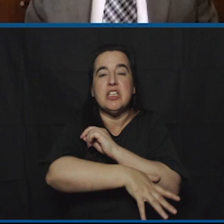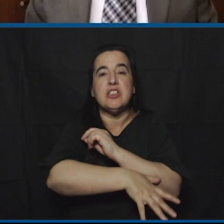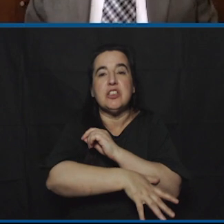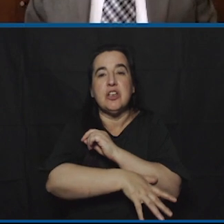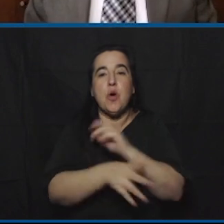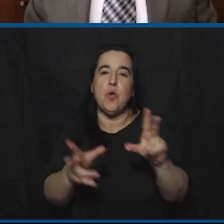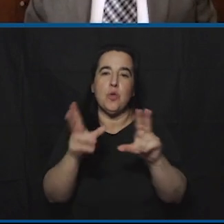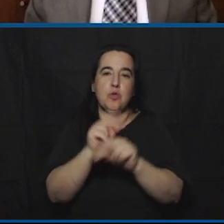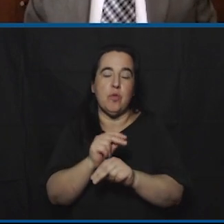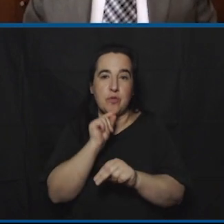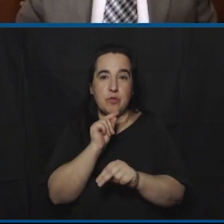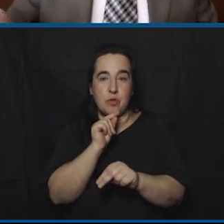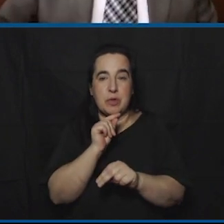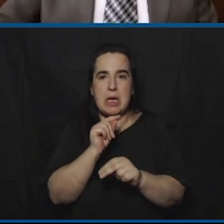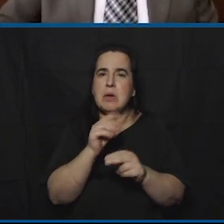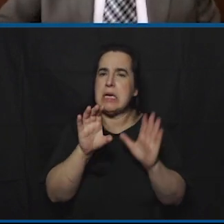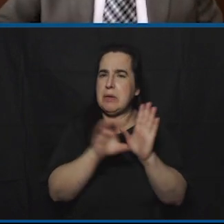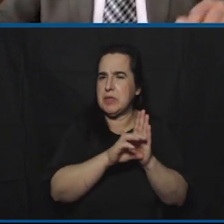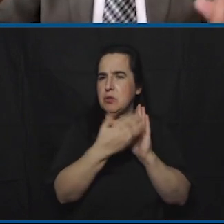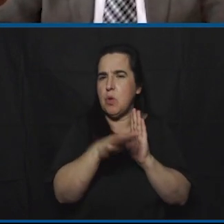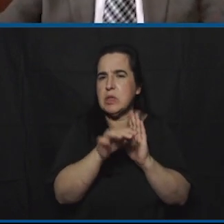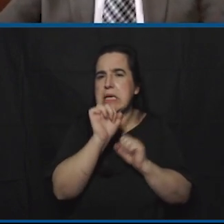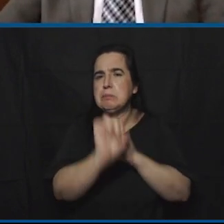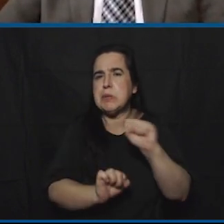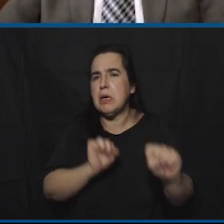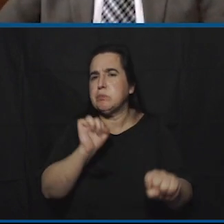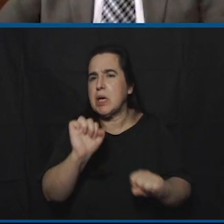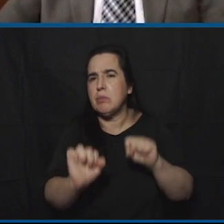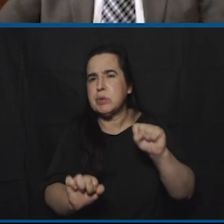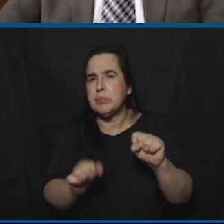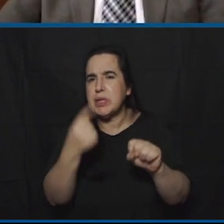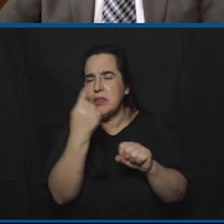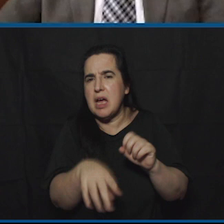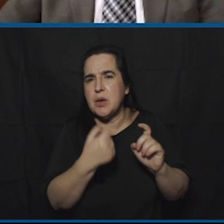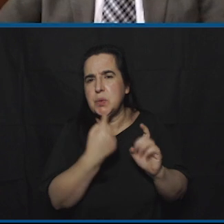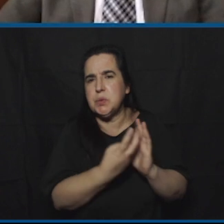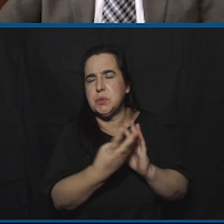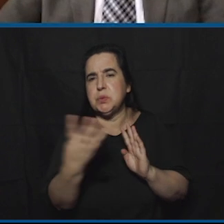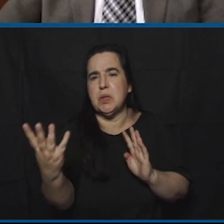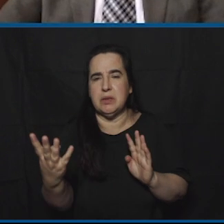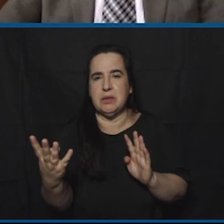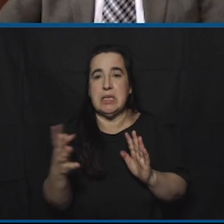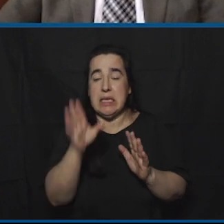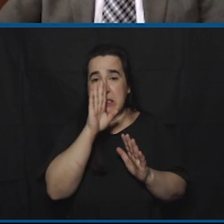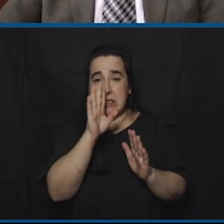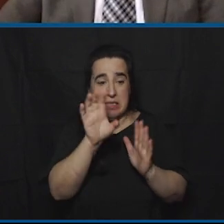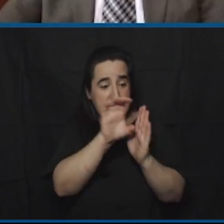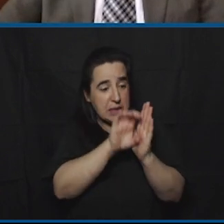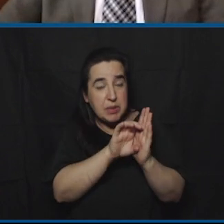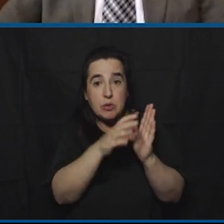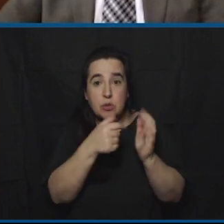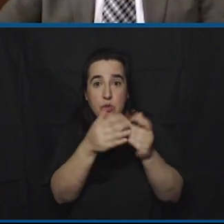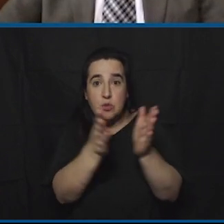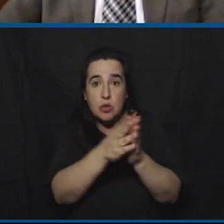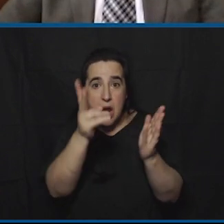Portanto, o capítulo 11 de Isaías tem aqui muitos significados e, com certeza, nós lemos o capítulo todo e muitas coisas nós teríamos